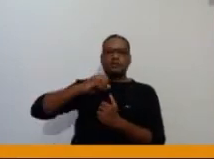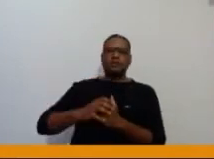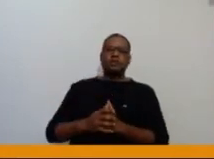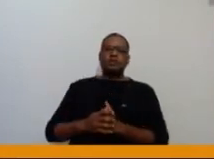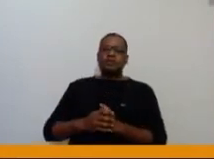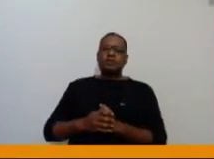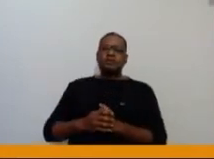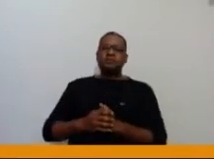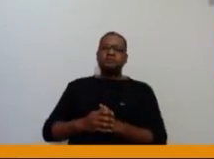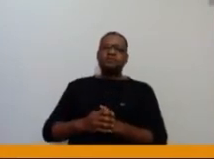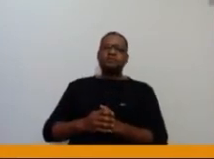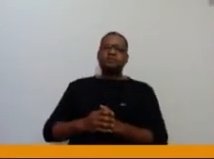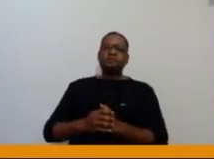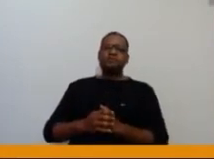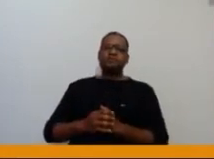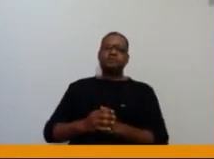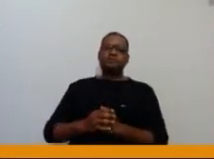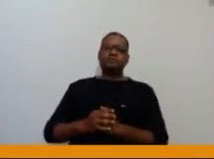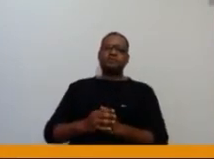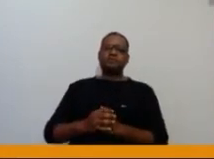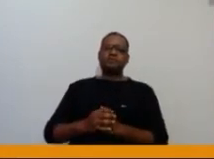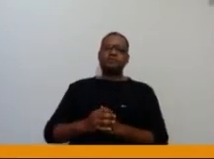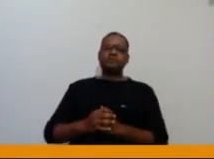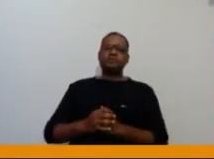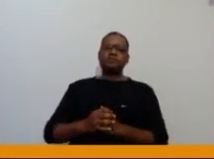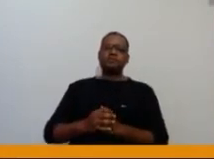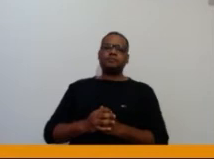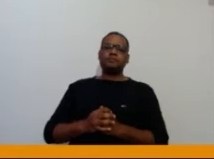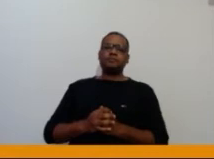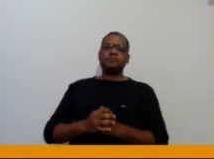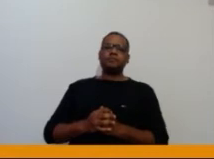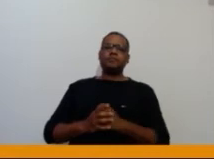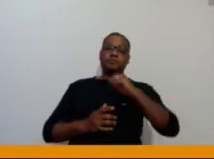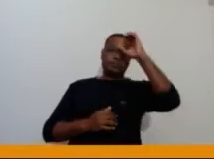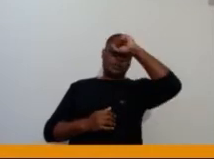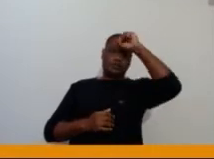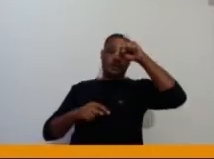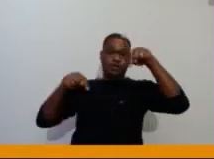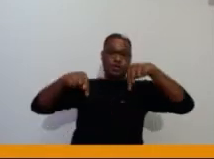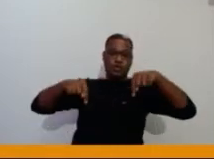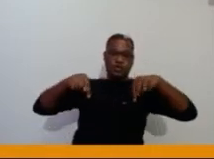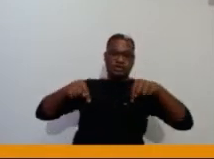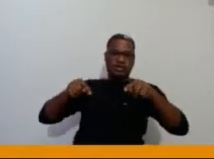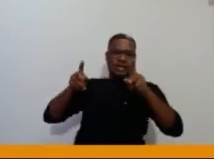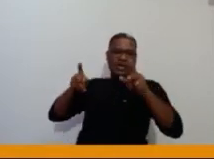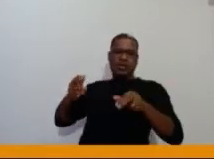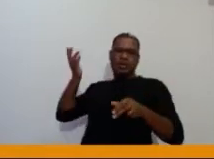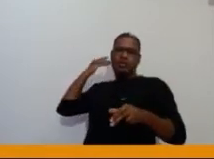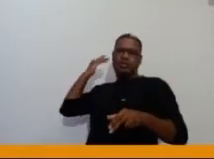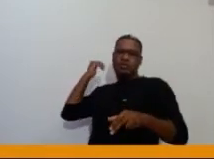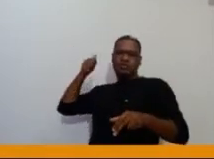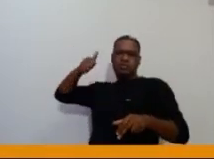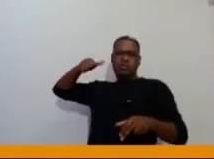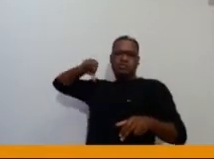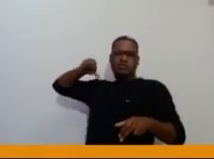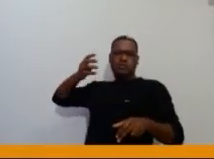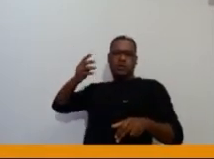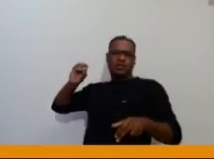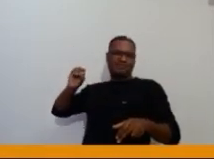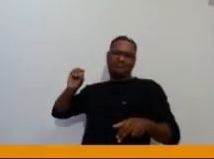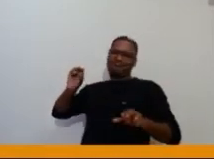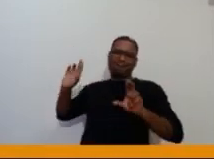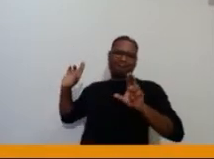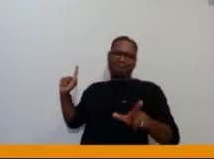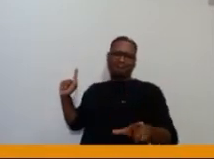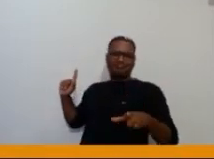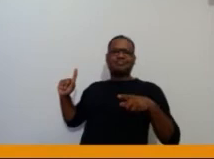...século XXI no Brasil, né? A aprendizagem de hoje não é a mesma aprendizagem da década de 40. É uma aprendizagem que prevê que o